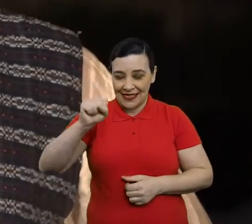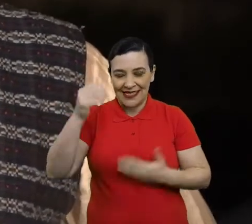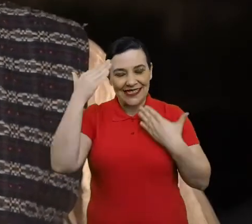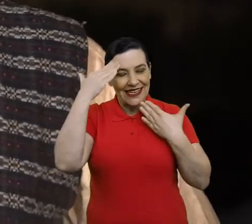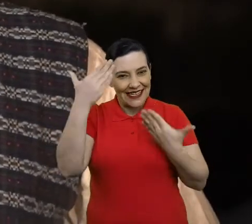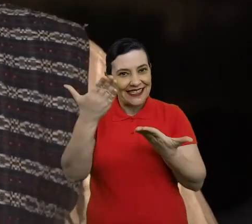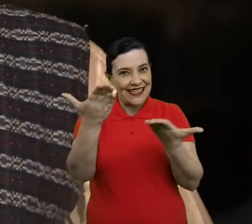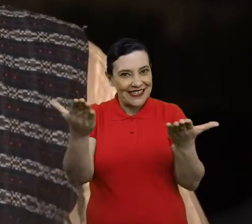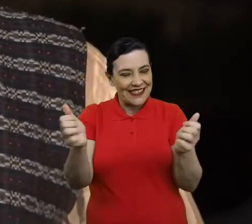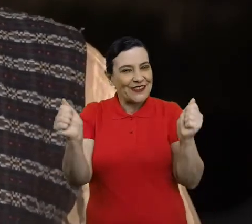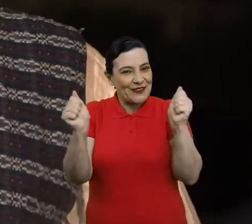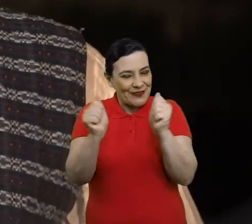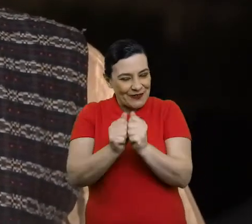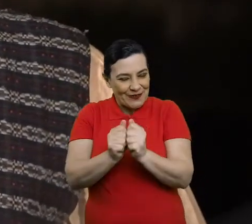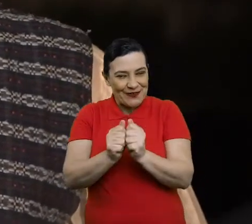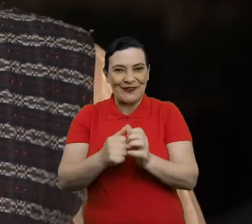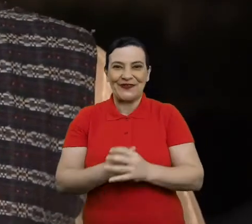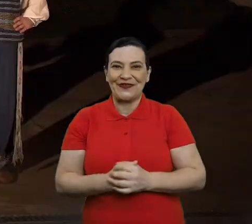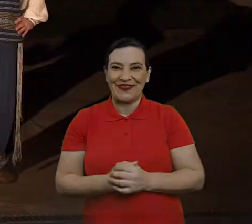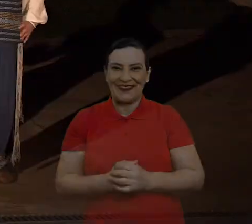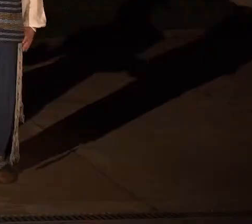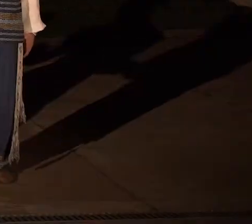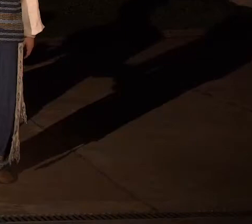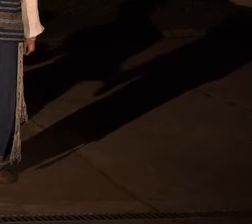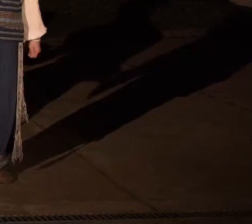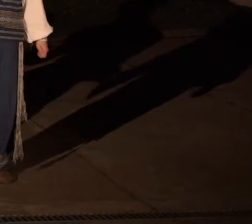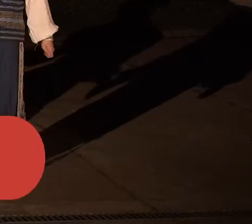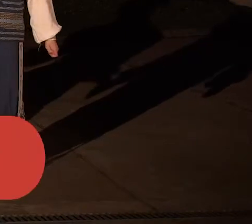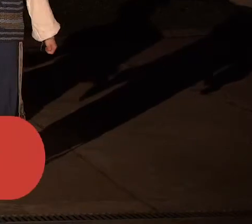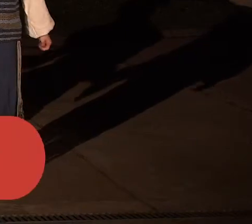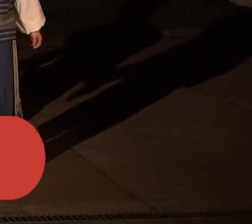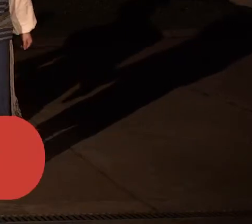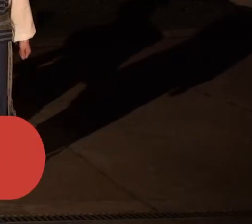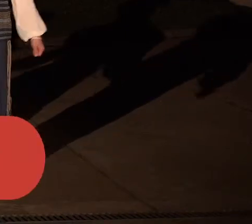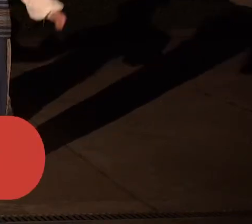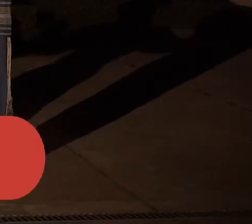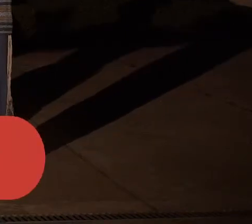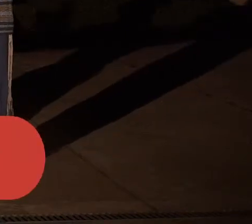agradece a participação de vocês aqui com a gente, tá bom? Vamos lá?